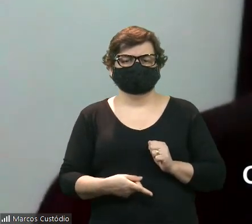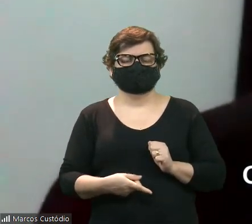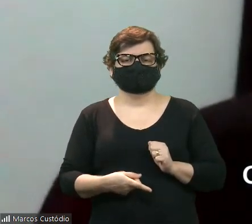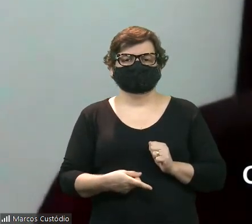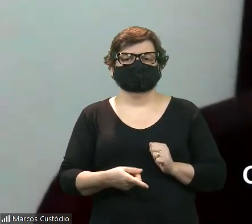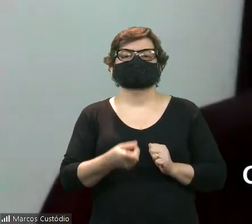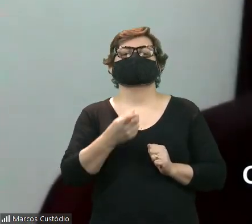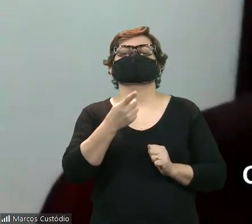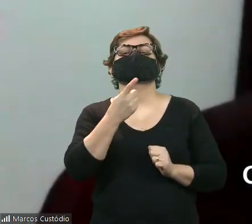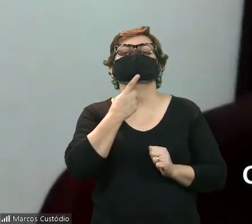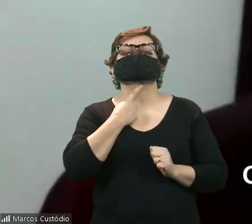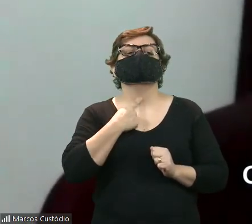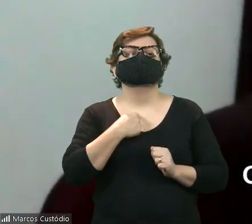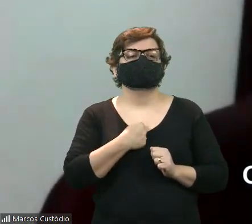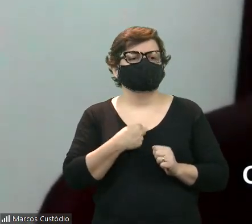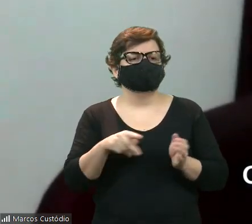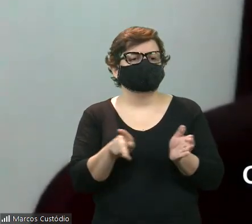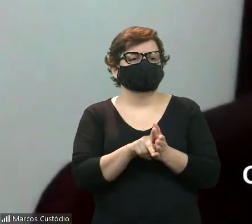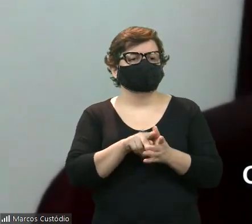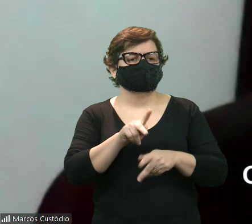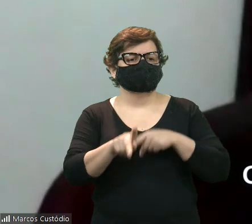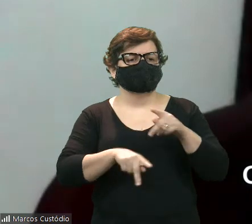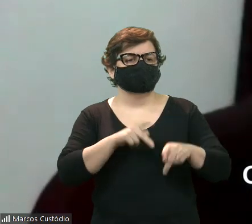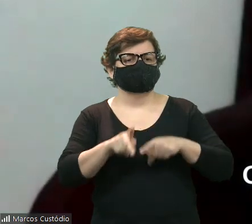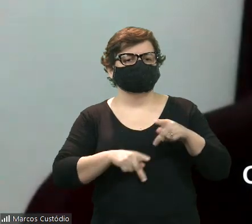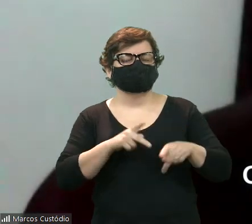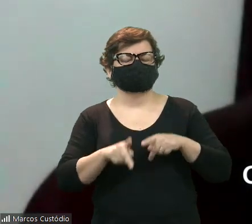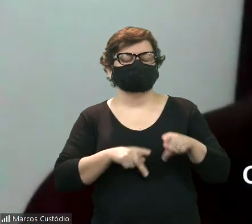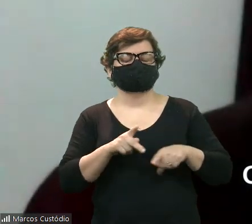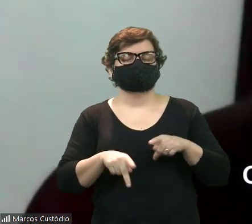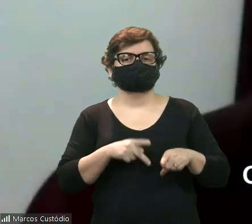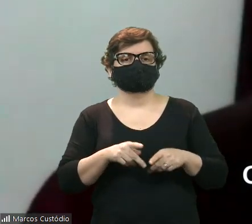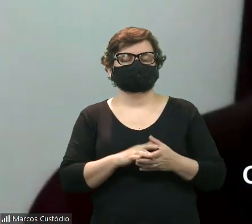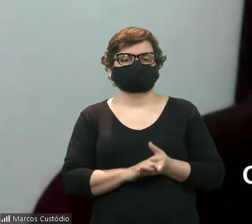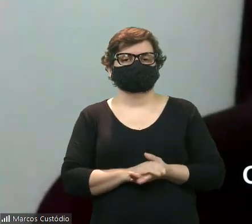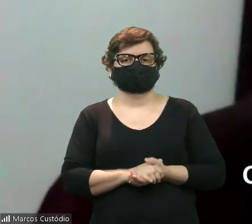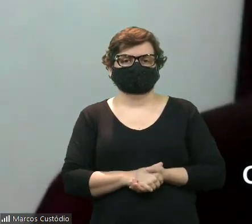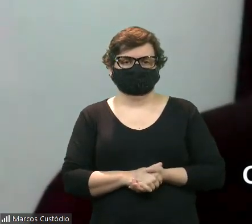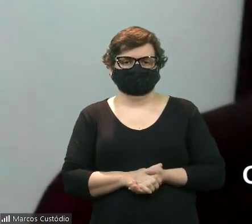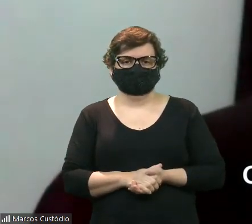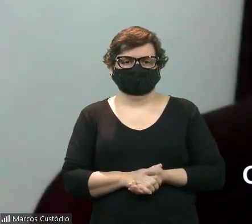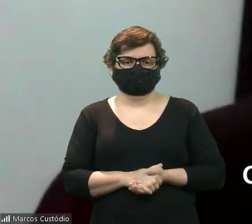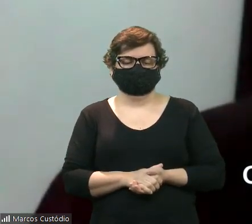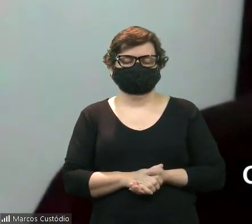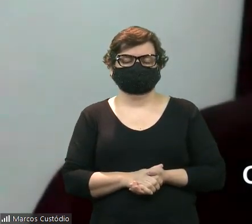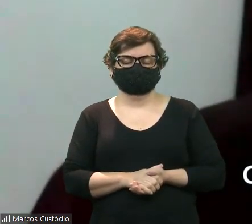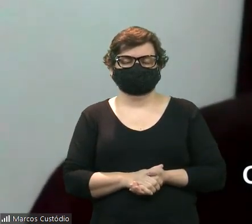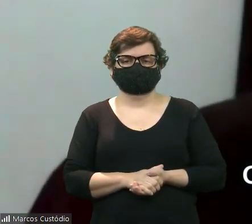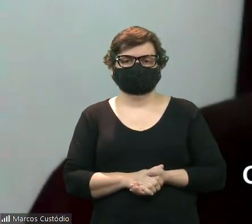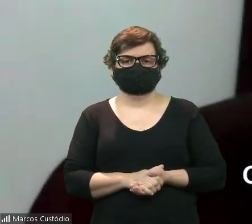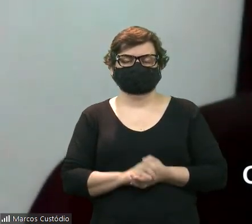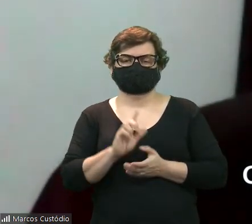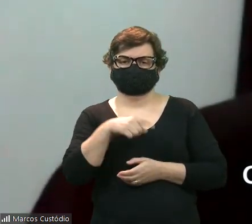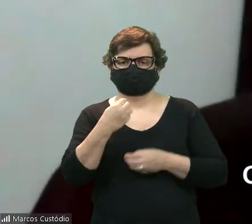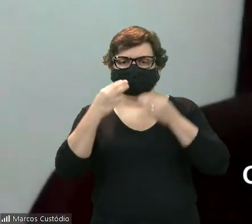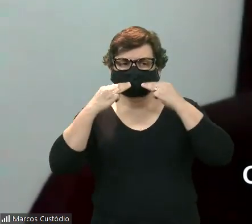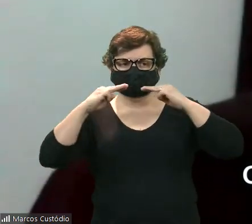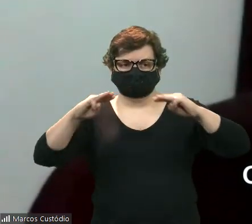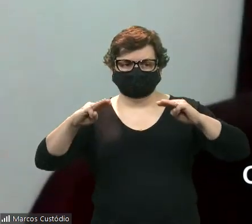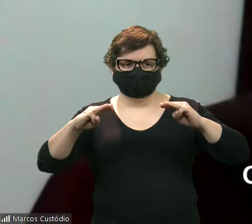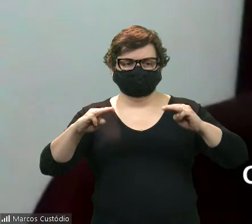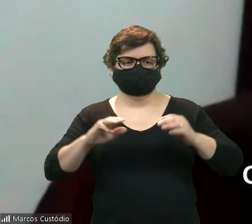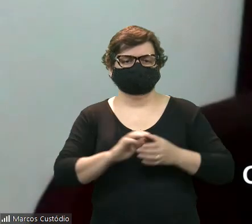aspiração na vontade popular. Esse é o grande destino da nossa missão aqui, declarar isso, para que dessa forma,